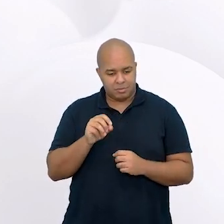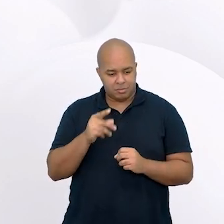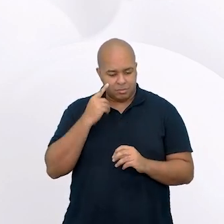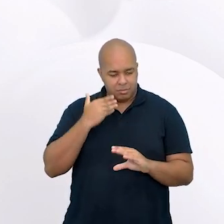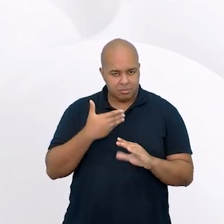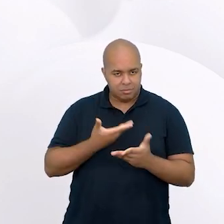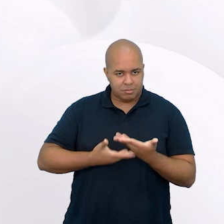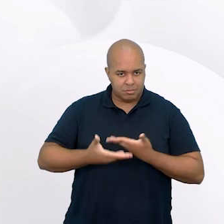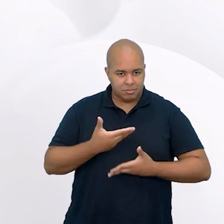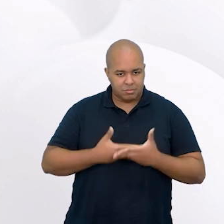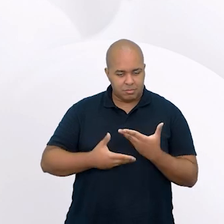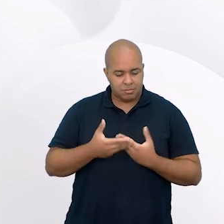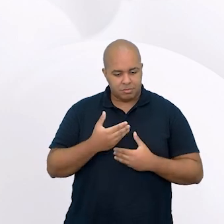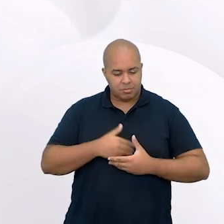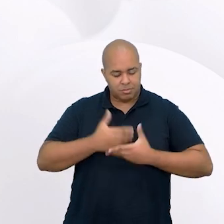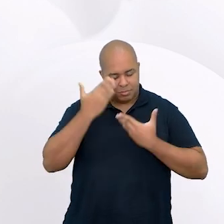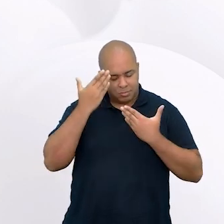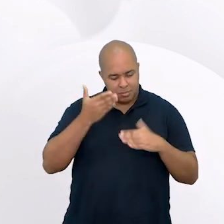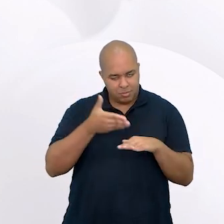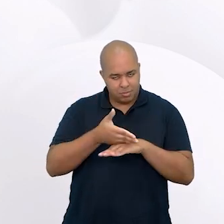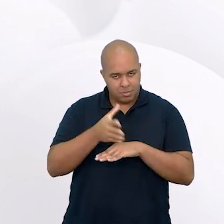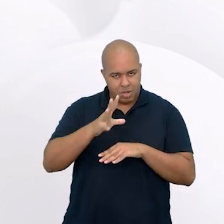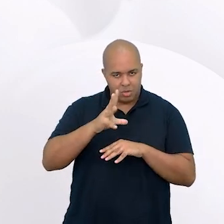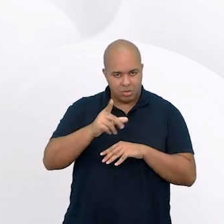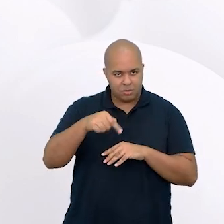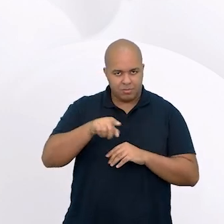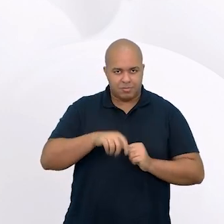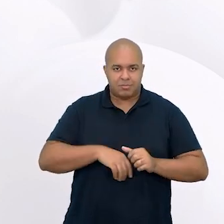aí. E obrigado aí pela participação de todos.